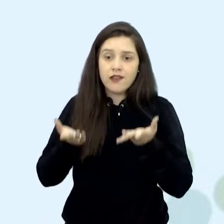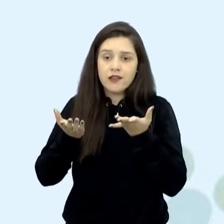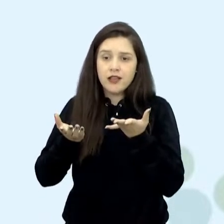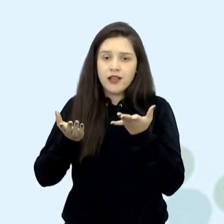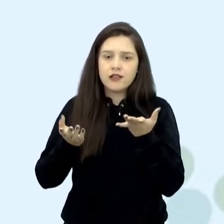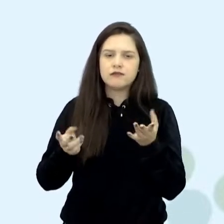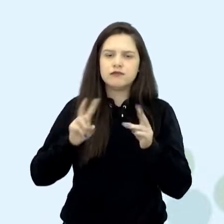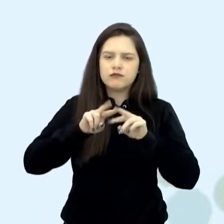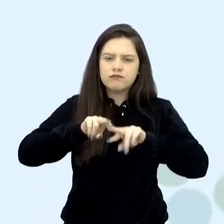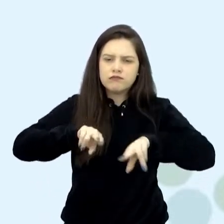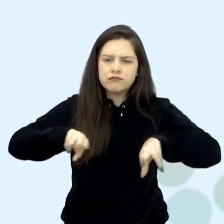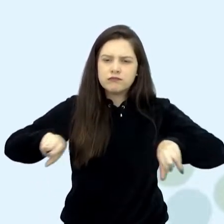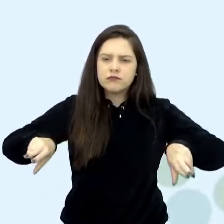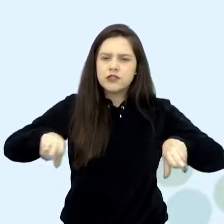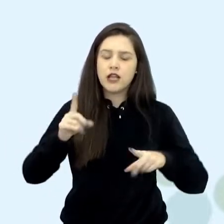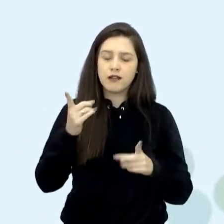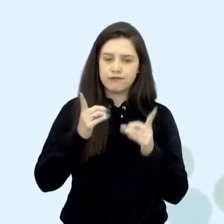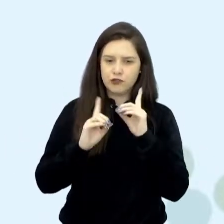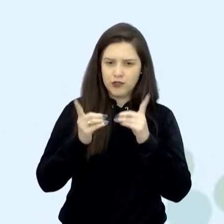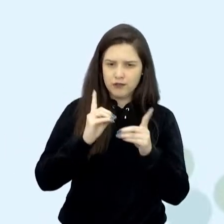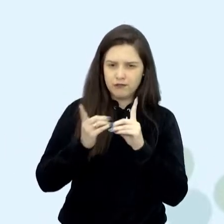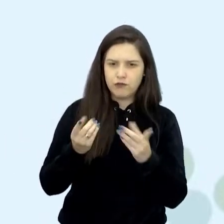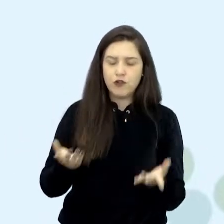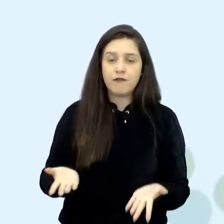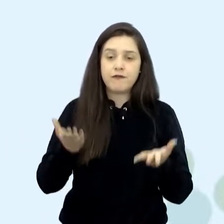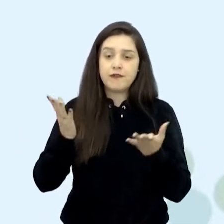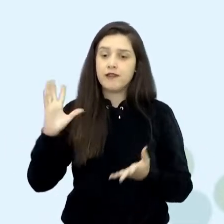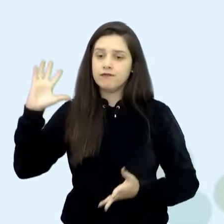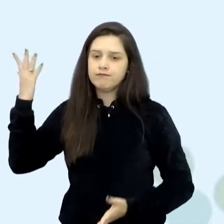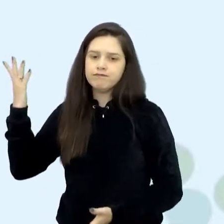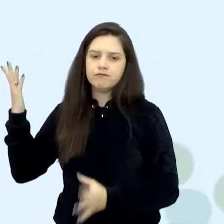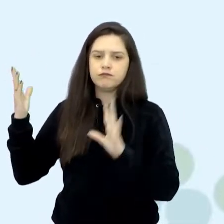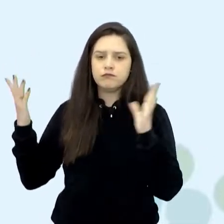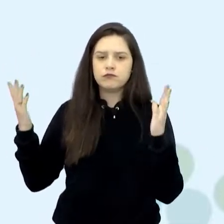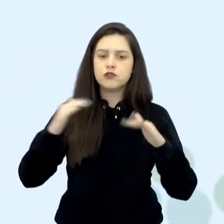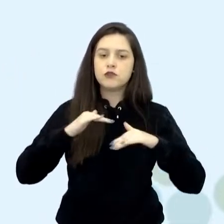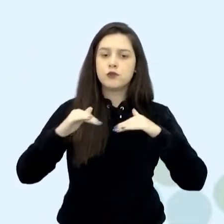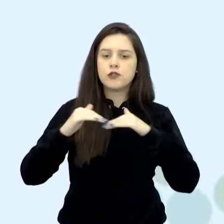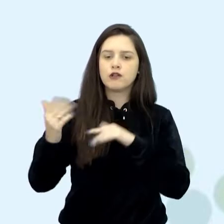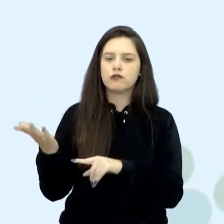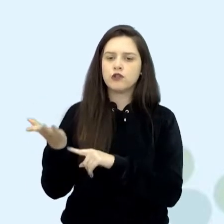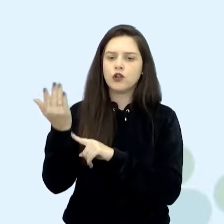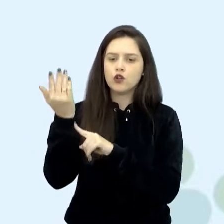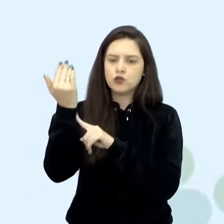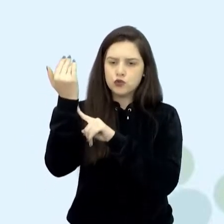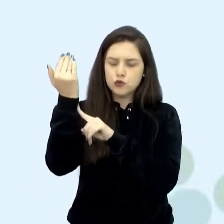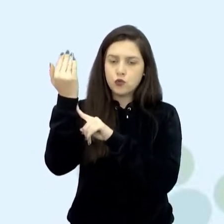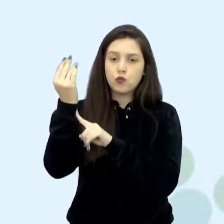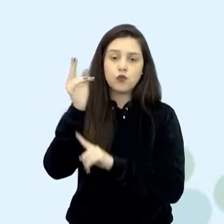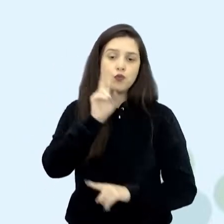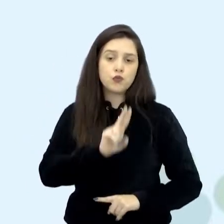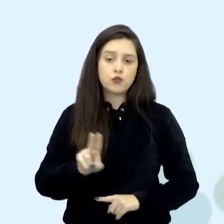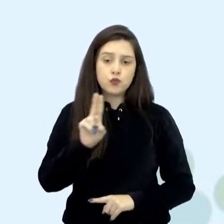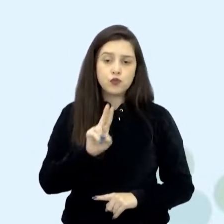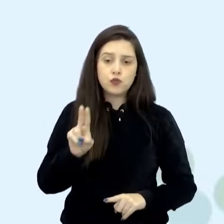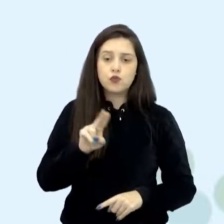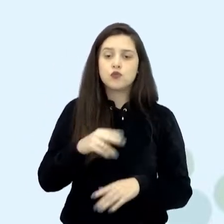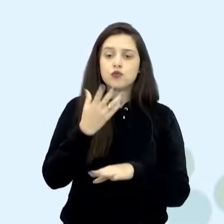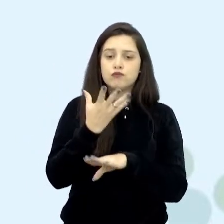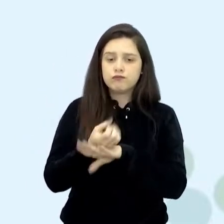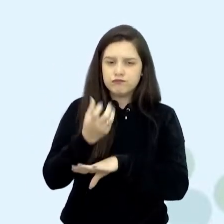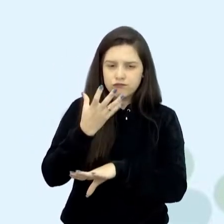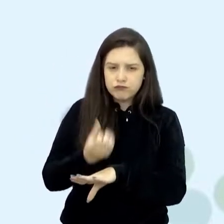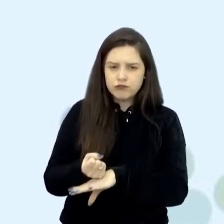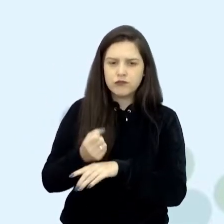sobre variáveis que interferem na dinâmica de fenômenos da natureza e de processos tecnológicos, com ou sem o uso